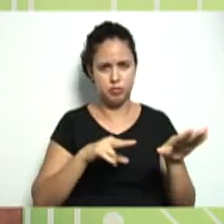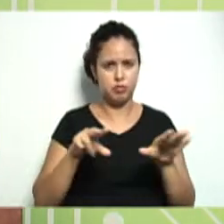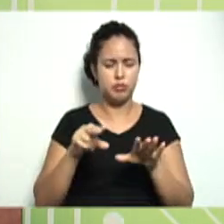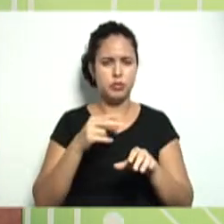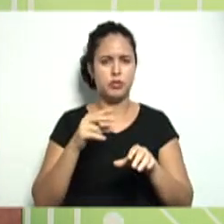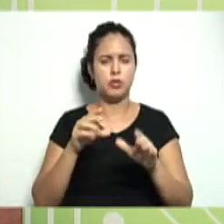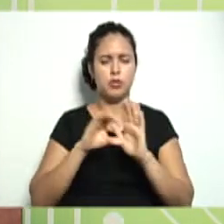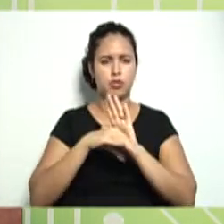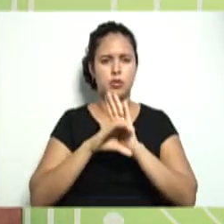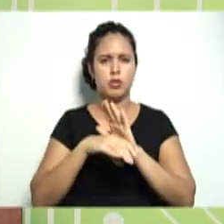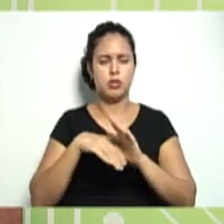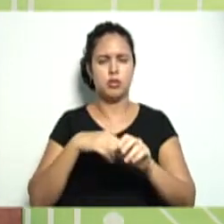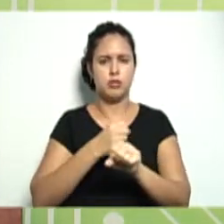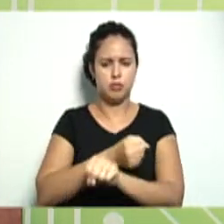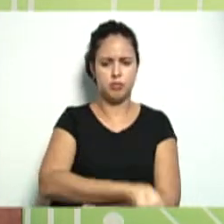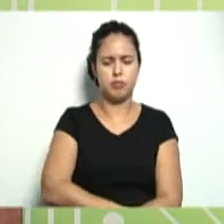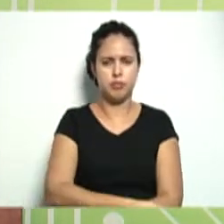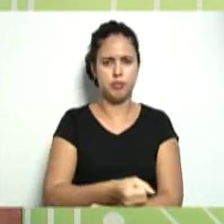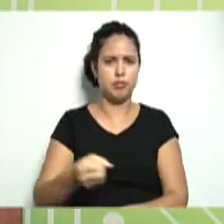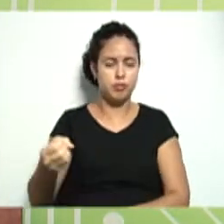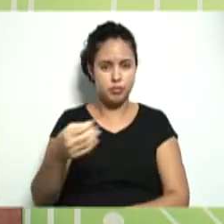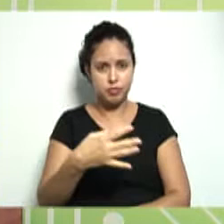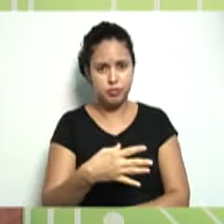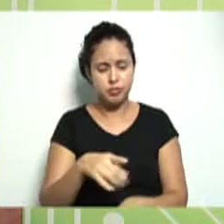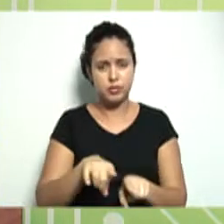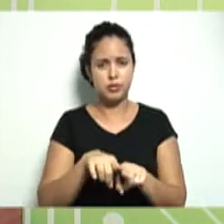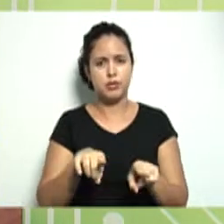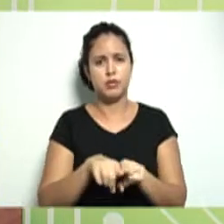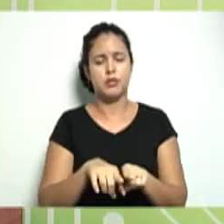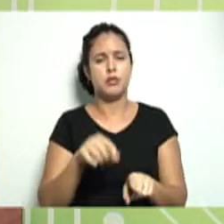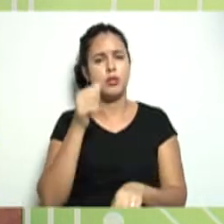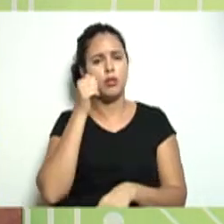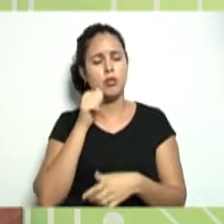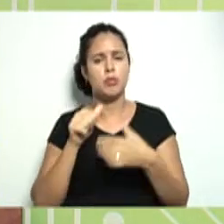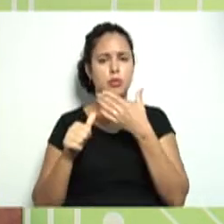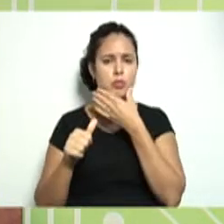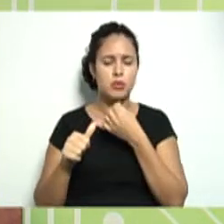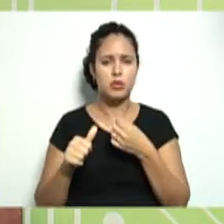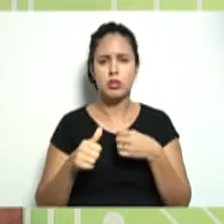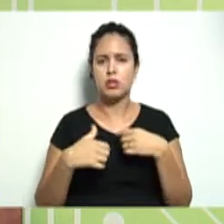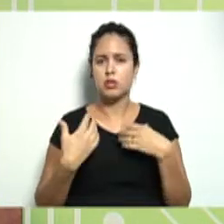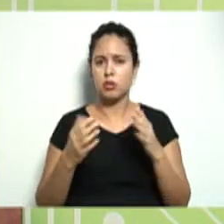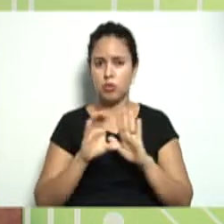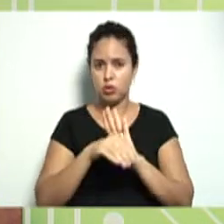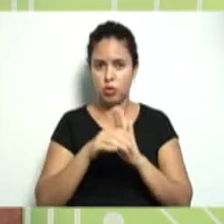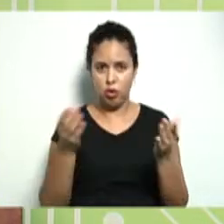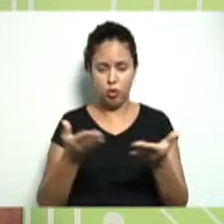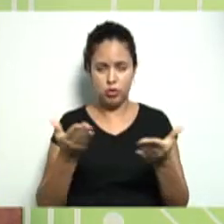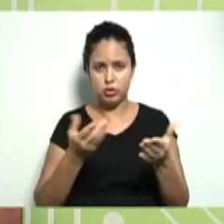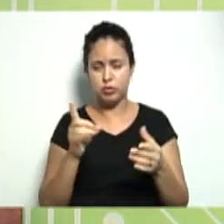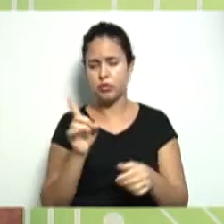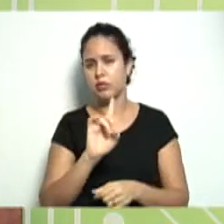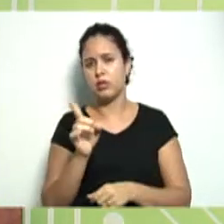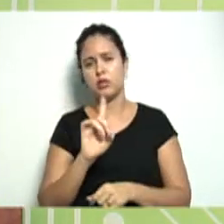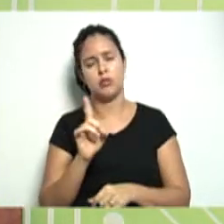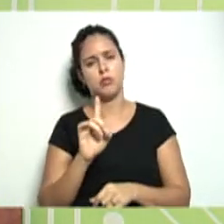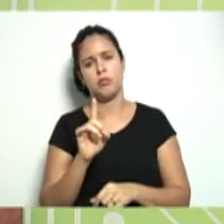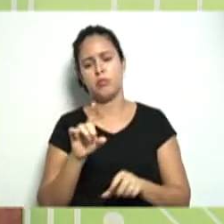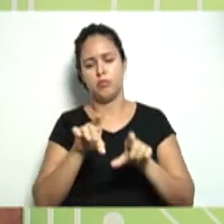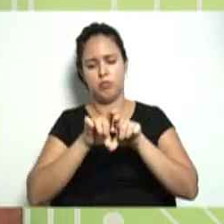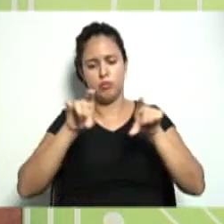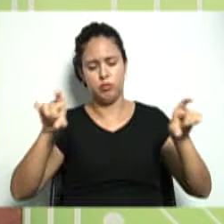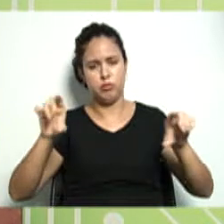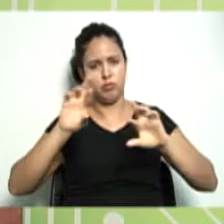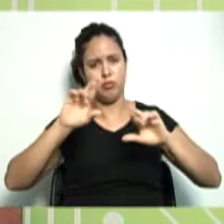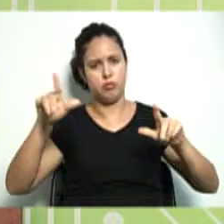escravidão moderna ou relacionado à questão de gênero, né? Não é o conteúdo que está pedindo no enunciado, é